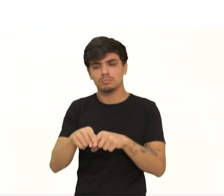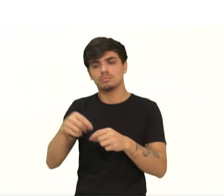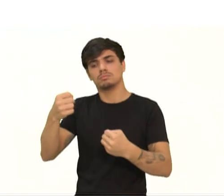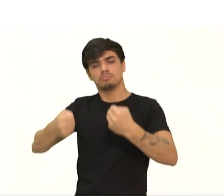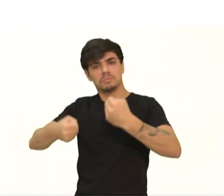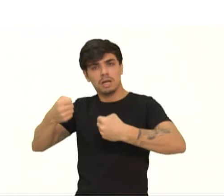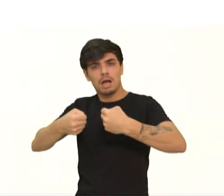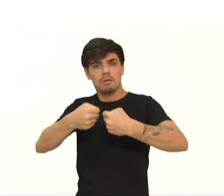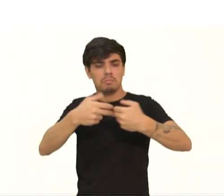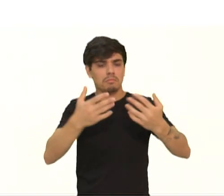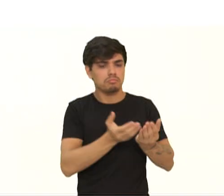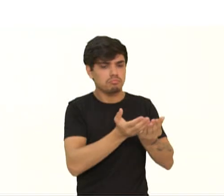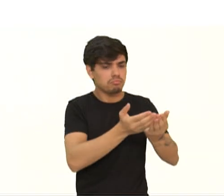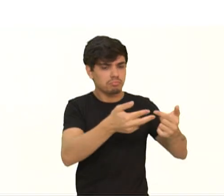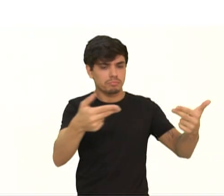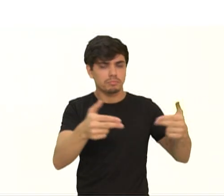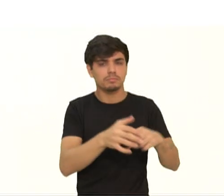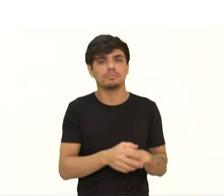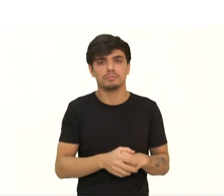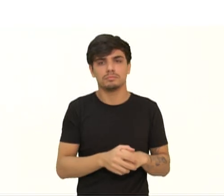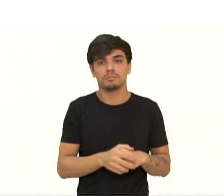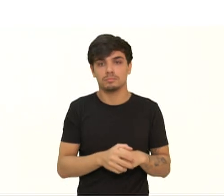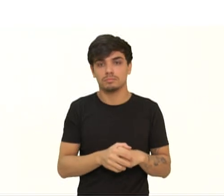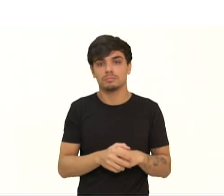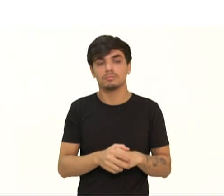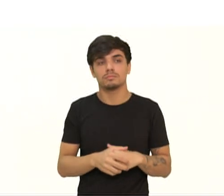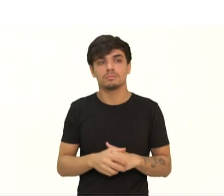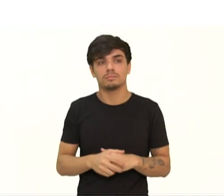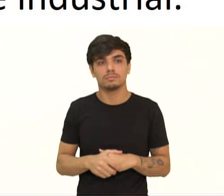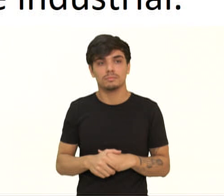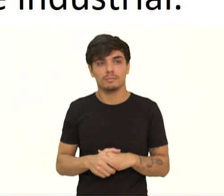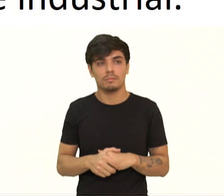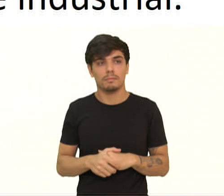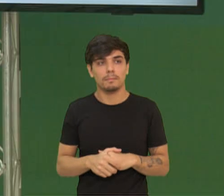A velocidade estava muito presente, a velocidade e o movimento.